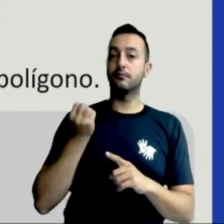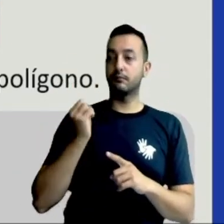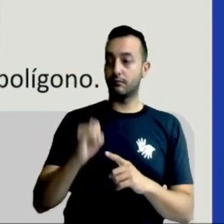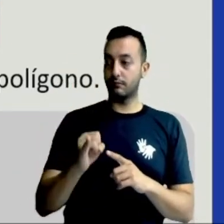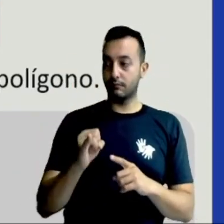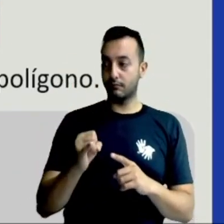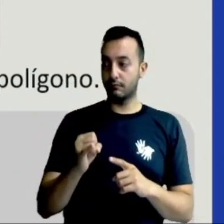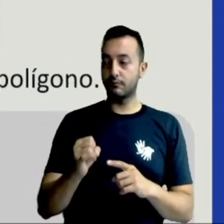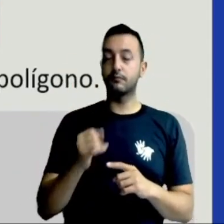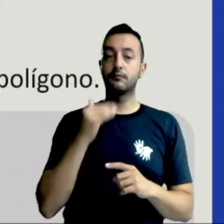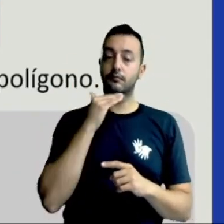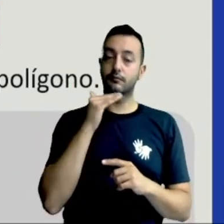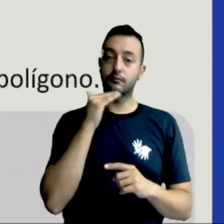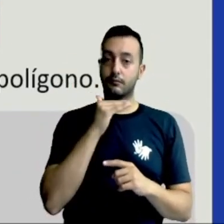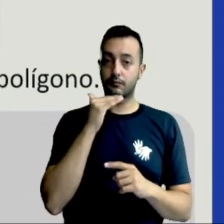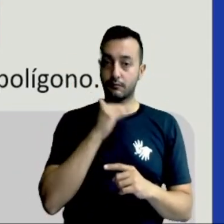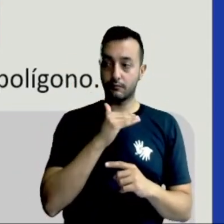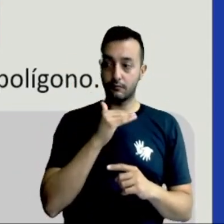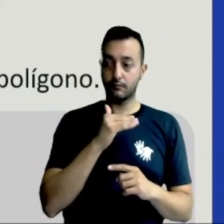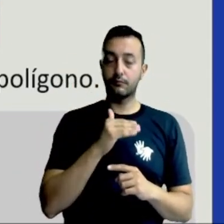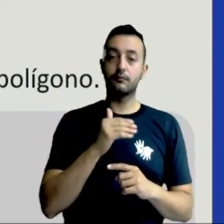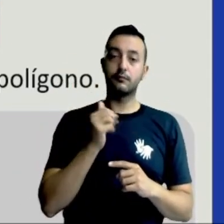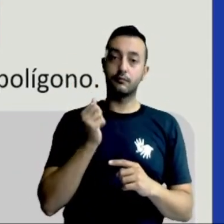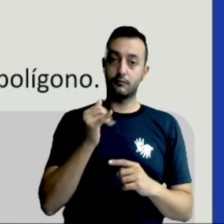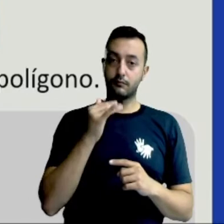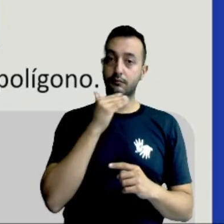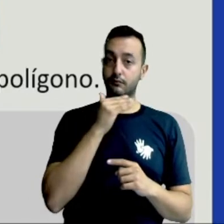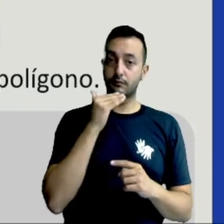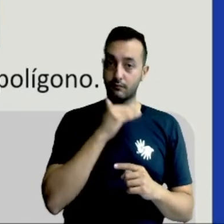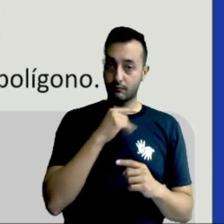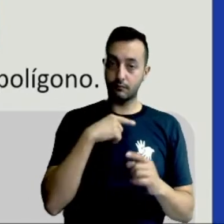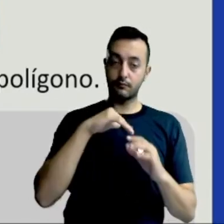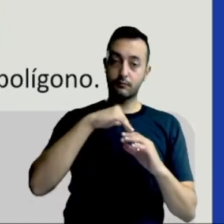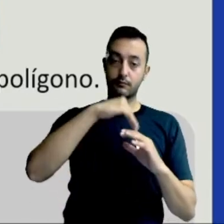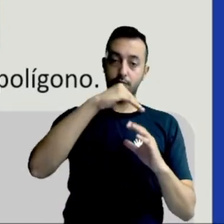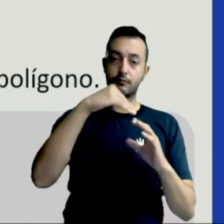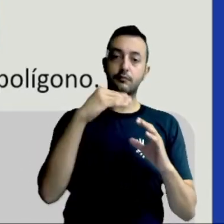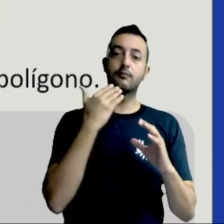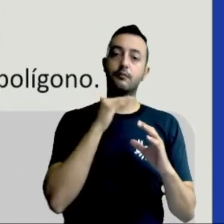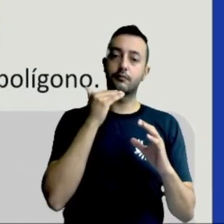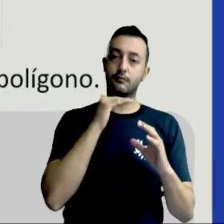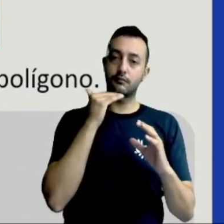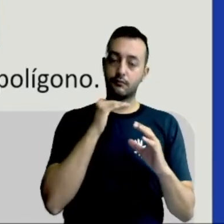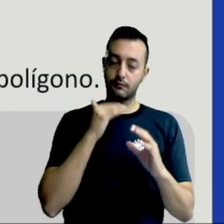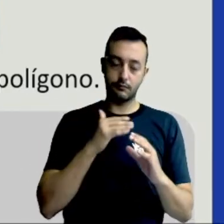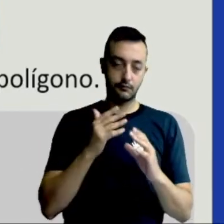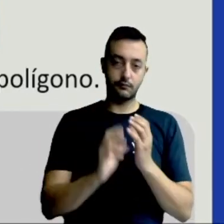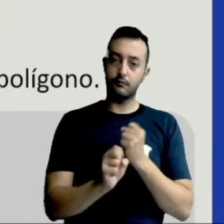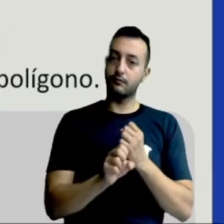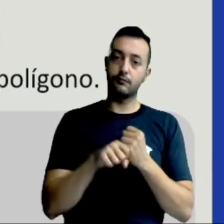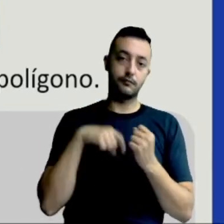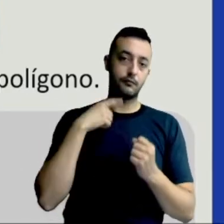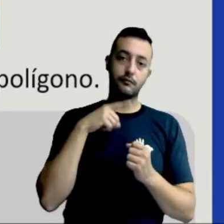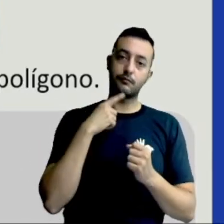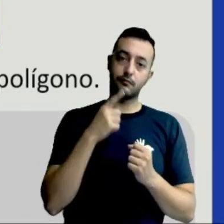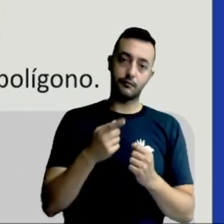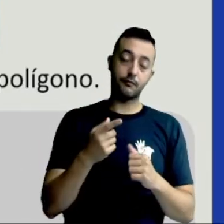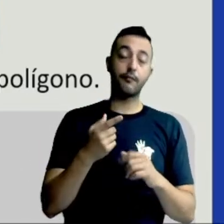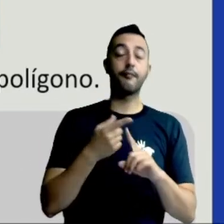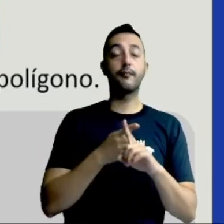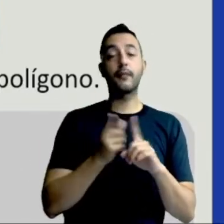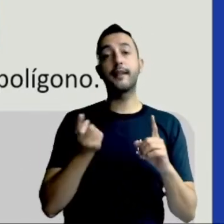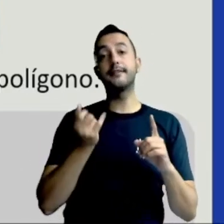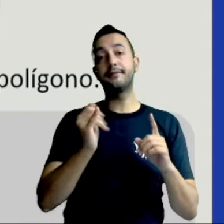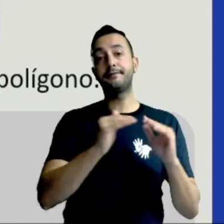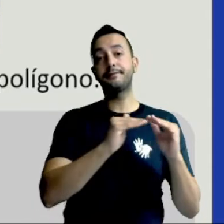é irregular, ele não tem lados e ângulos diferentes, não dá para calcular. Mas se o polígono